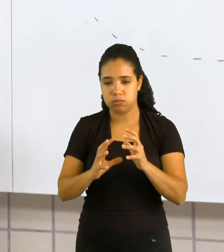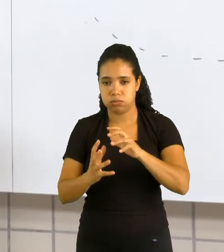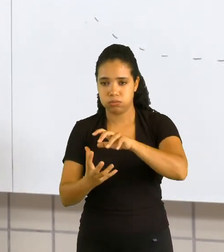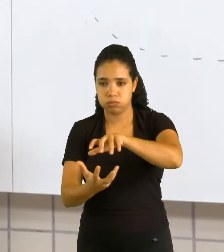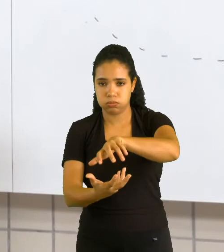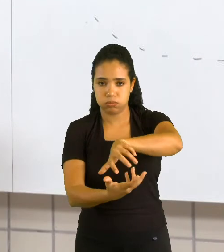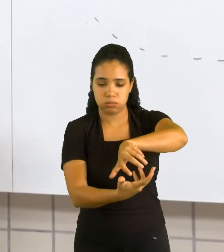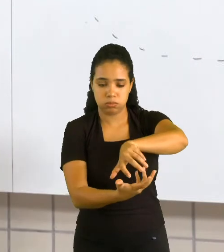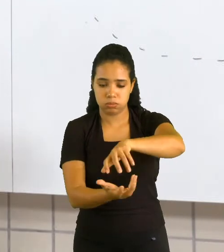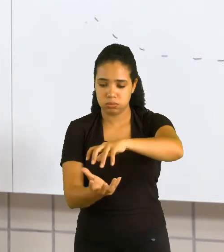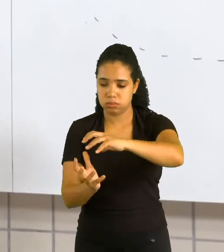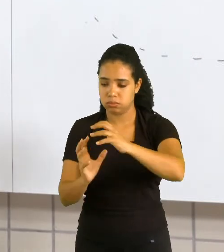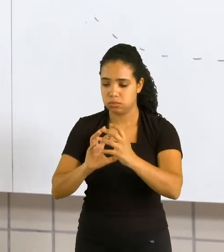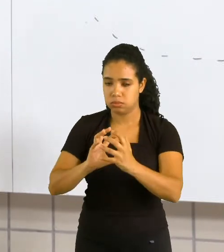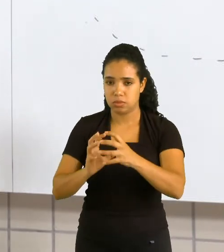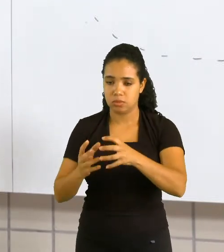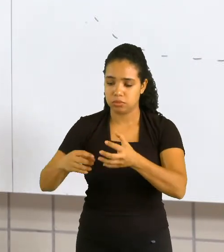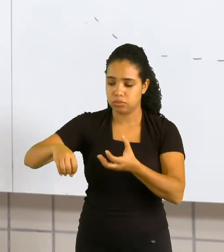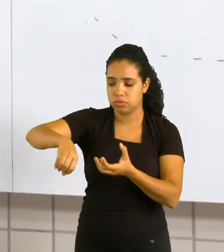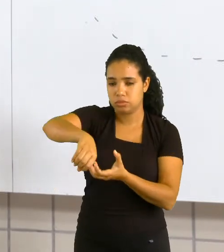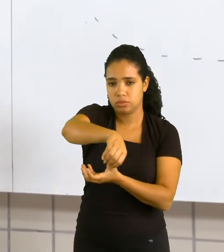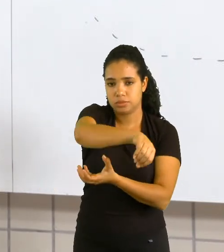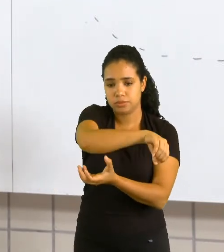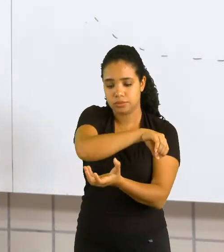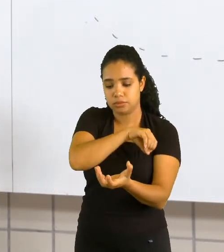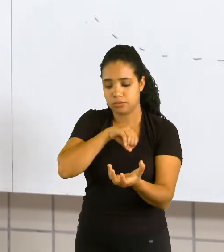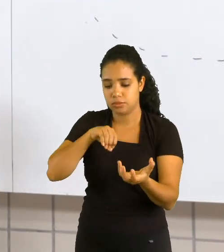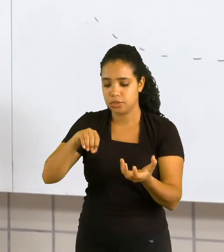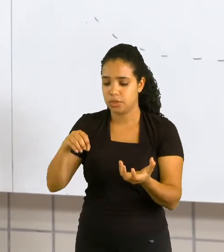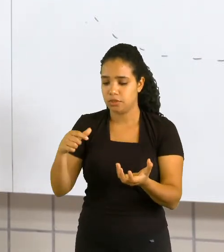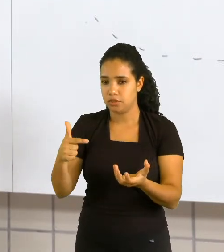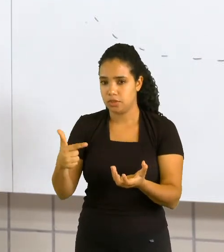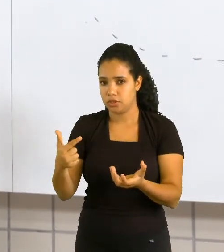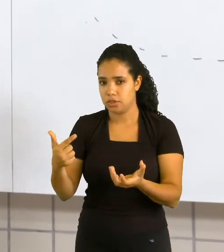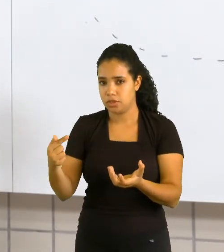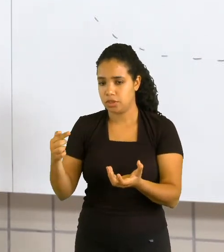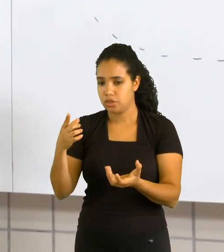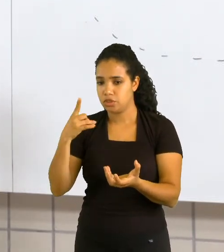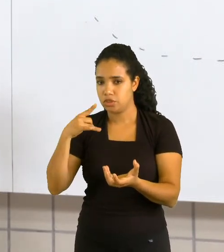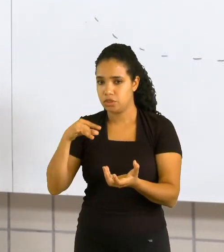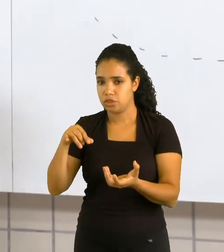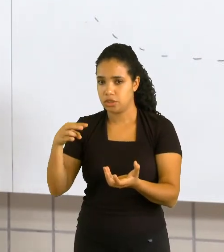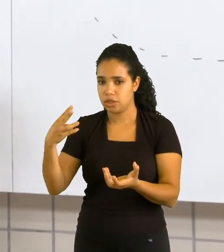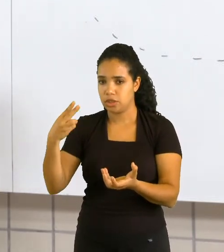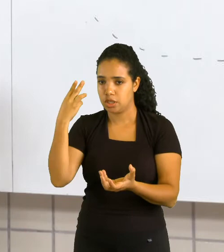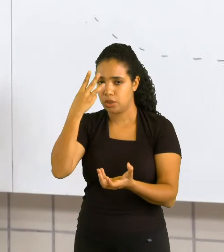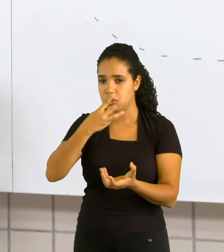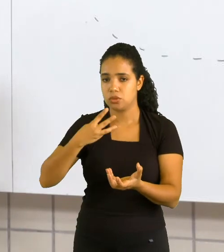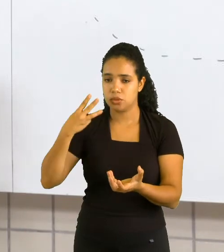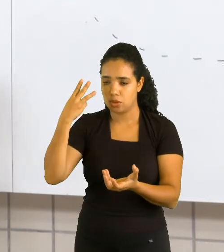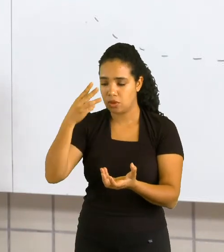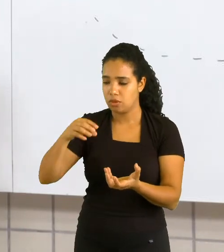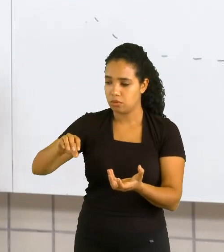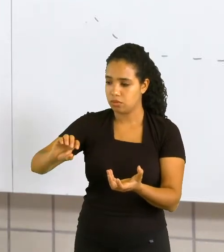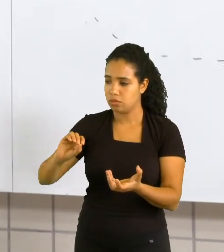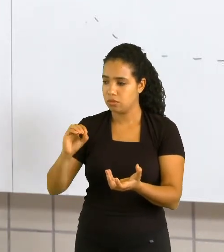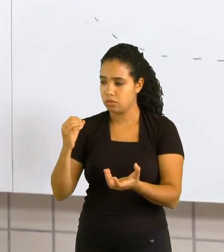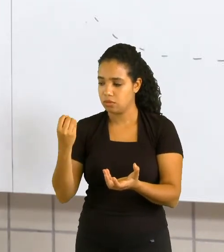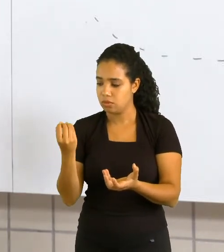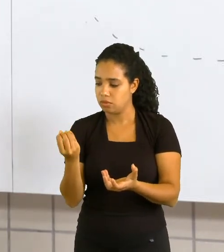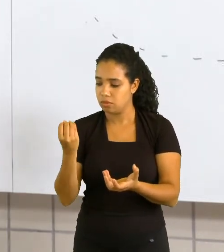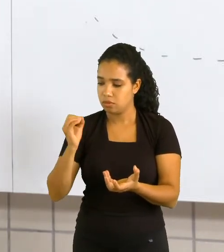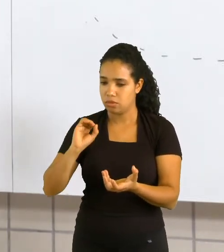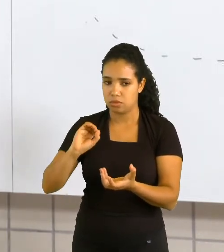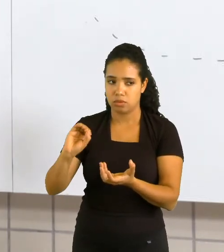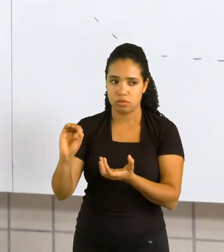dias e 3 horas. Então, à medida que a Lua vai girando em torno do Sol, ela vai girando em torno dela mesma. Esse movimento,